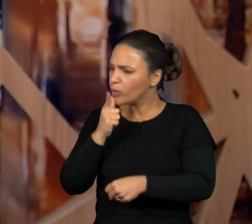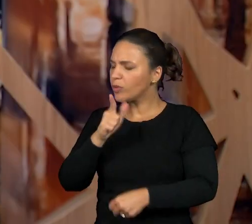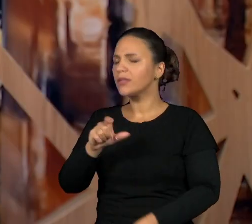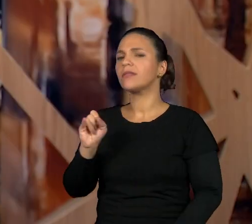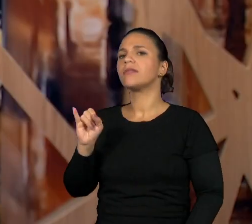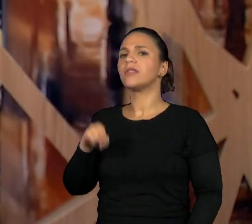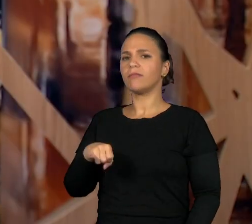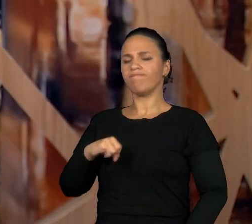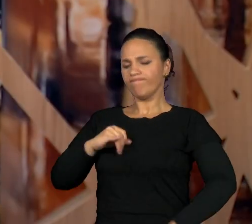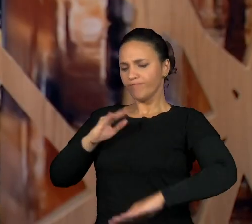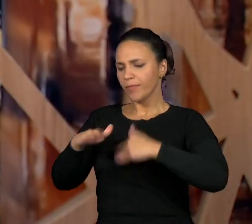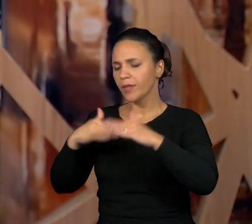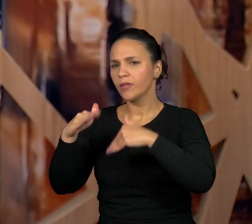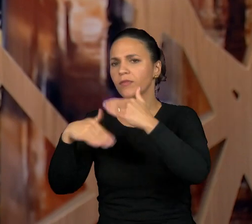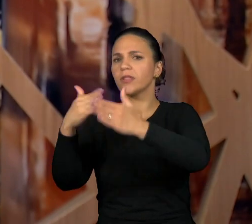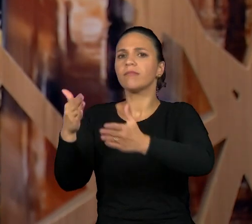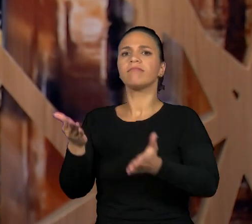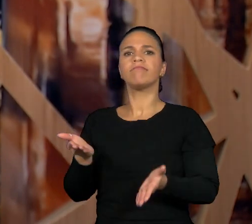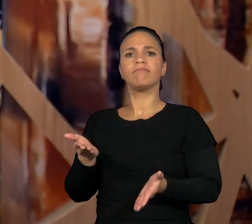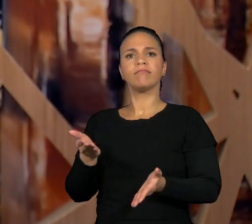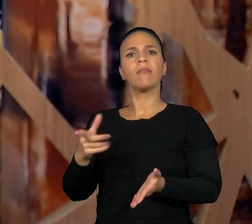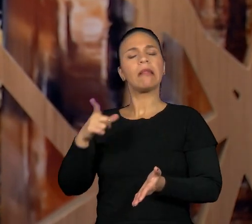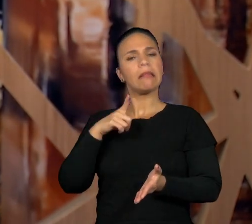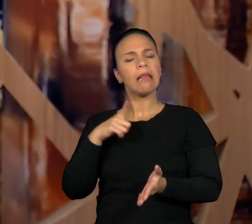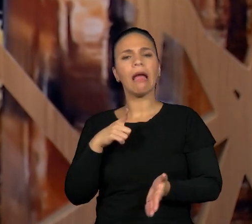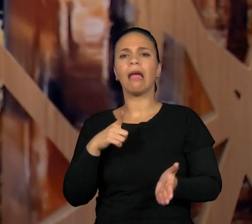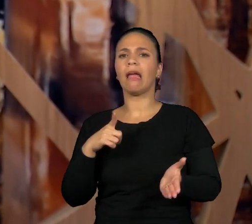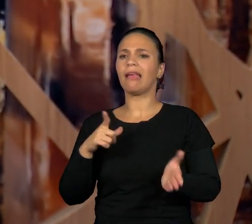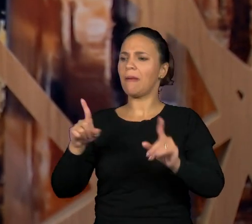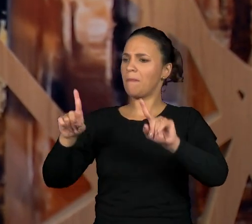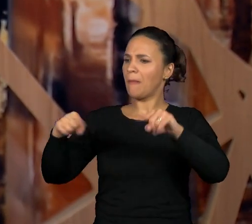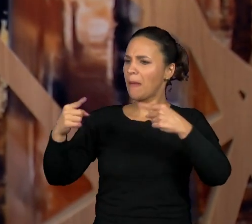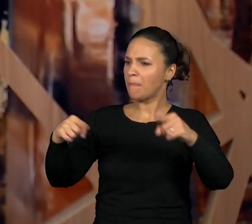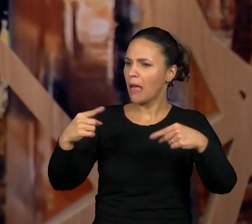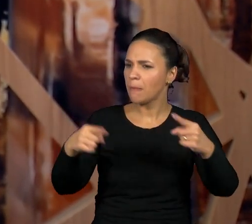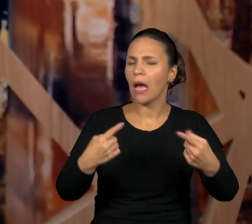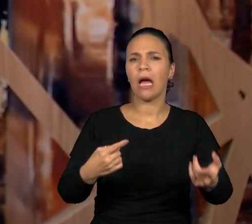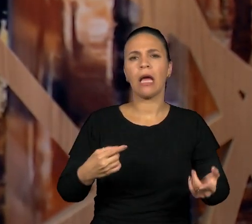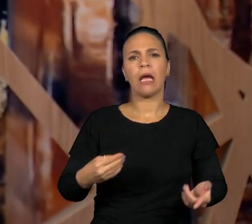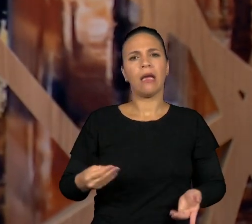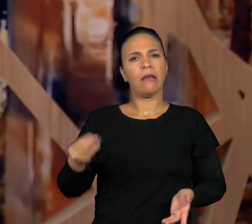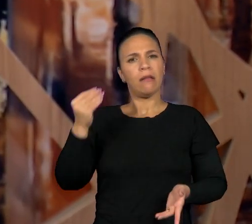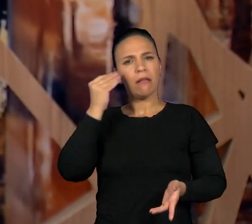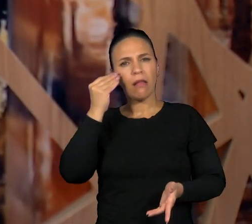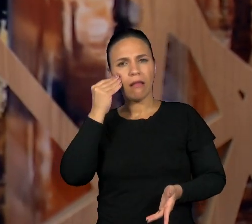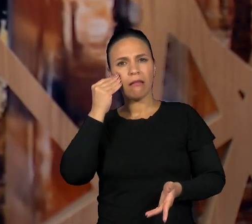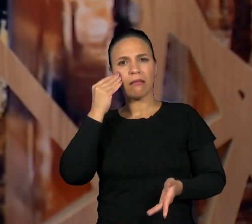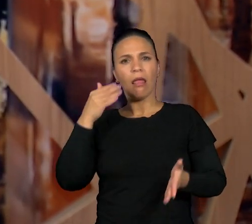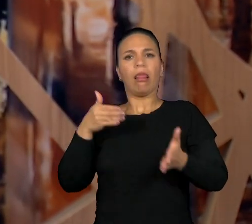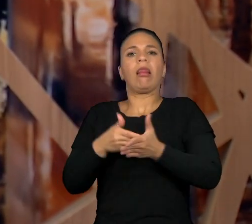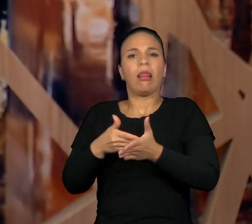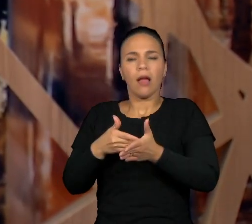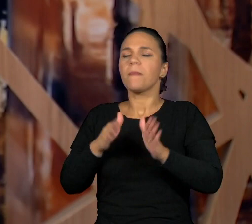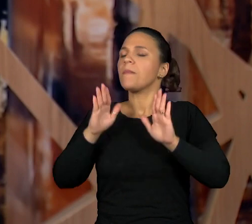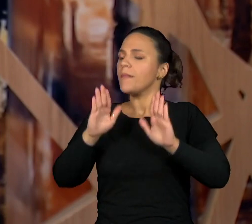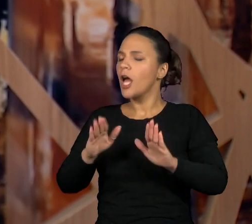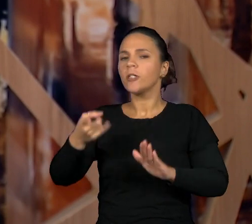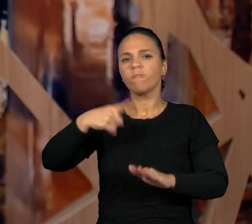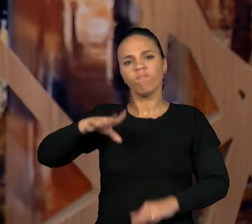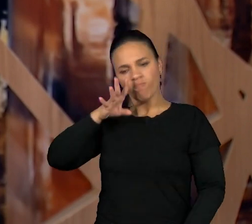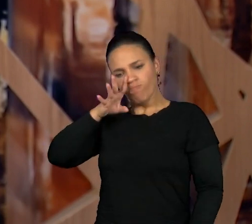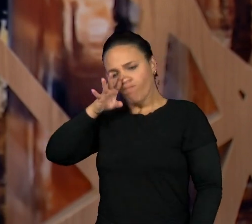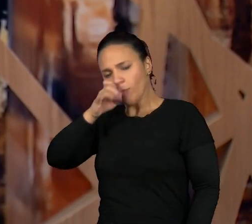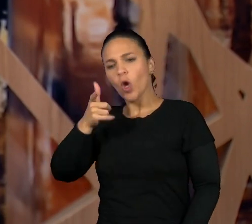sim, avançar a despeito de todo o esforço que é feito em contrário, não é?